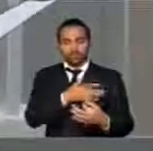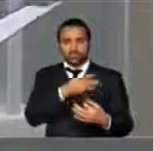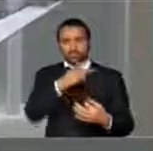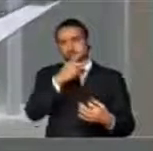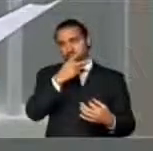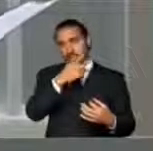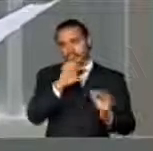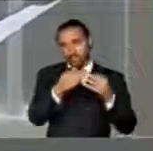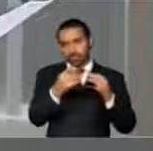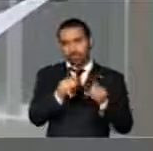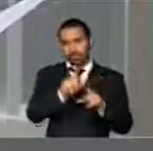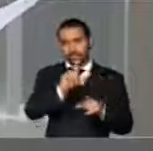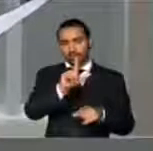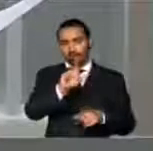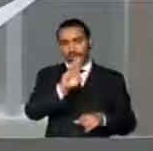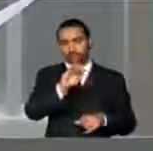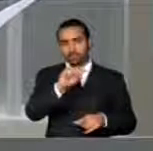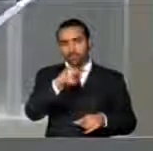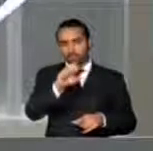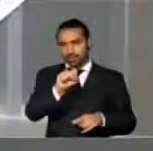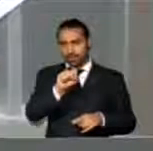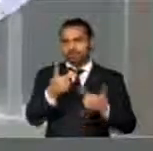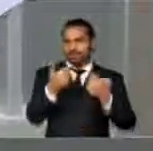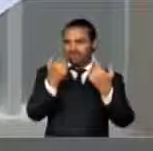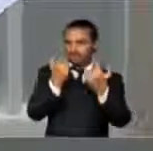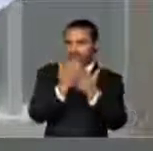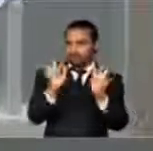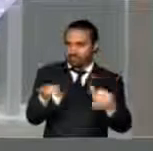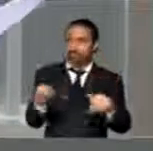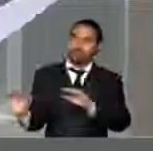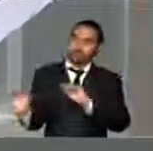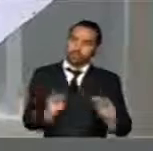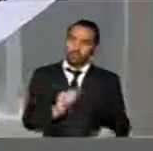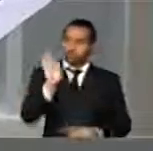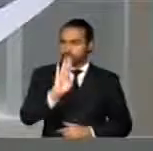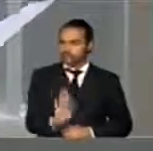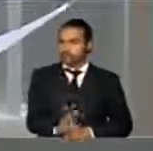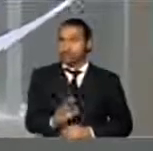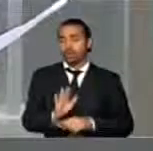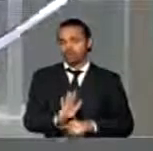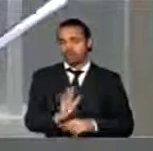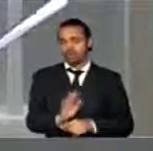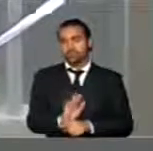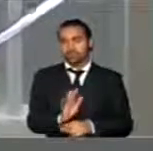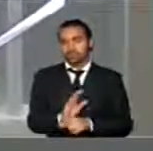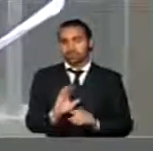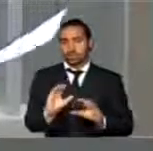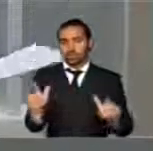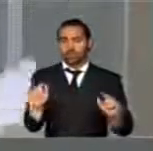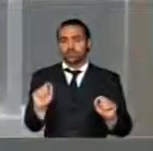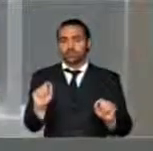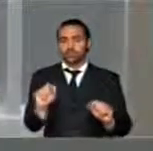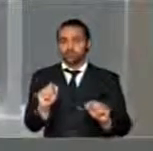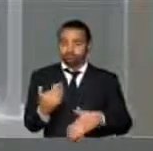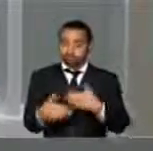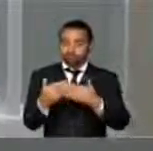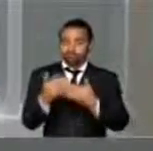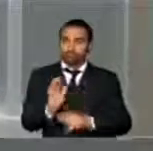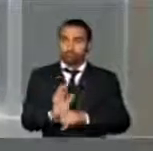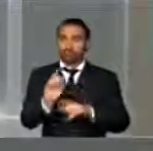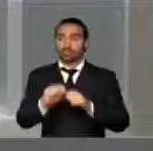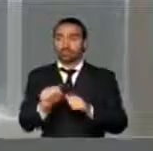que veio do Líbano depois da guerra para cá tentar aventurar no Brasil e que ajudou, sem dúvida alguma, a construir a